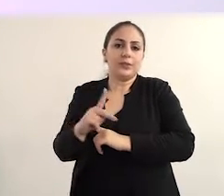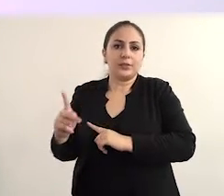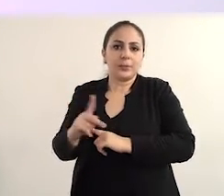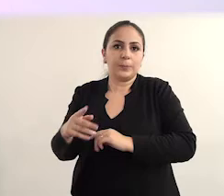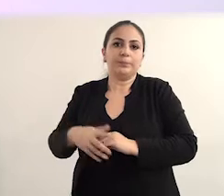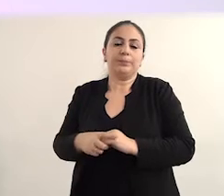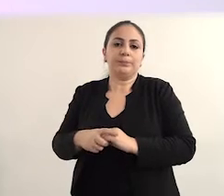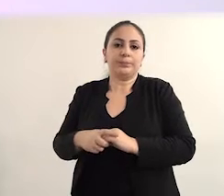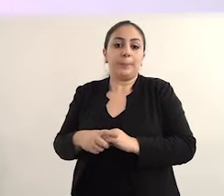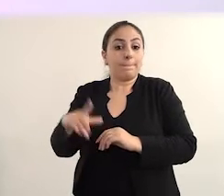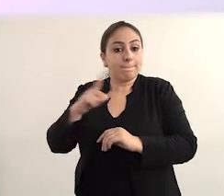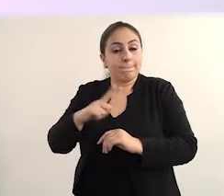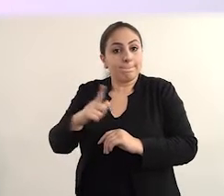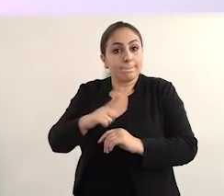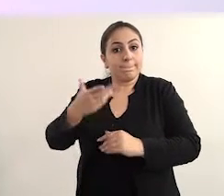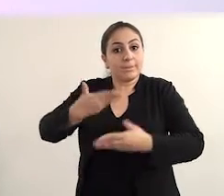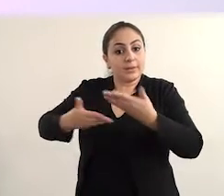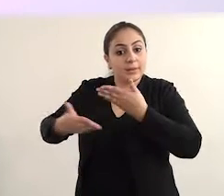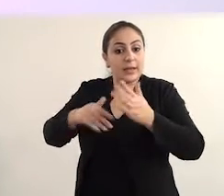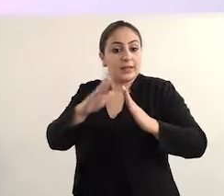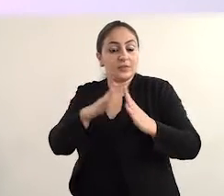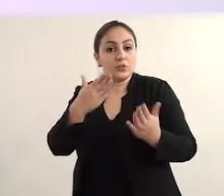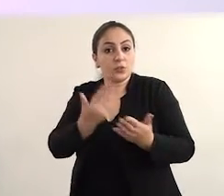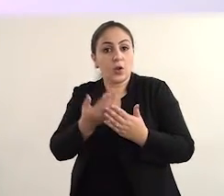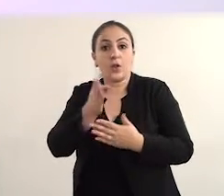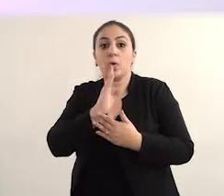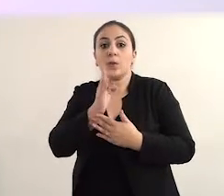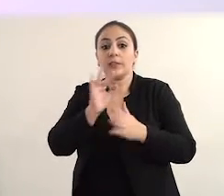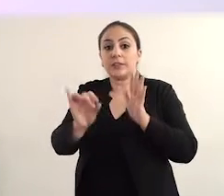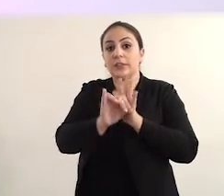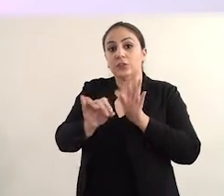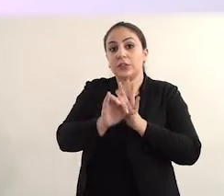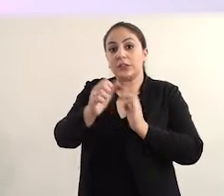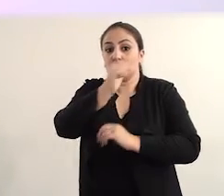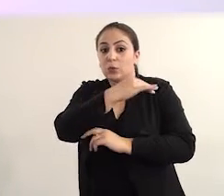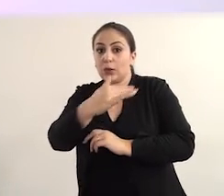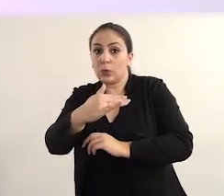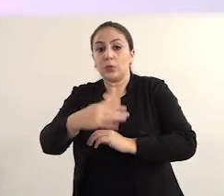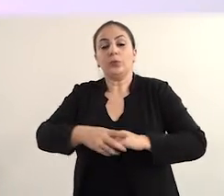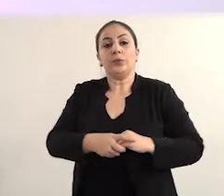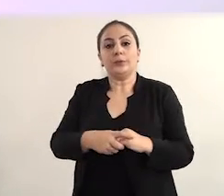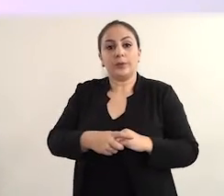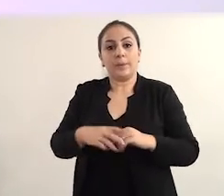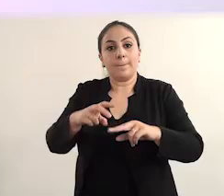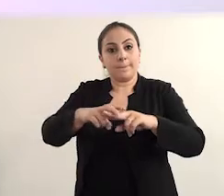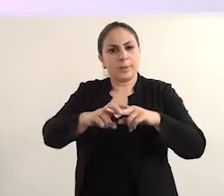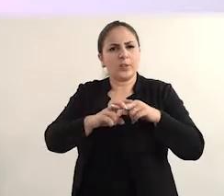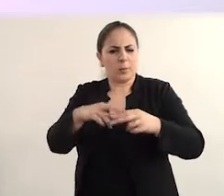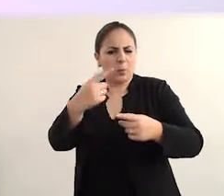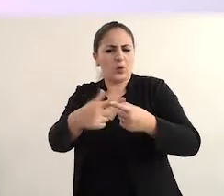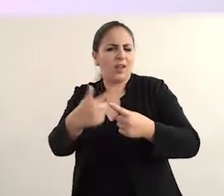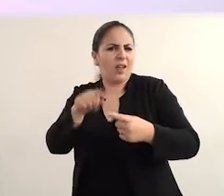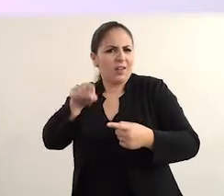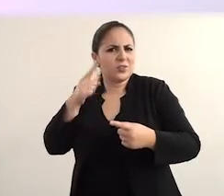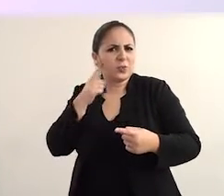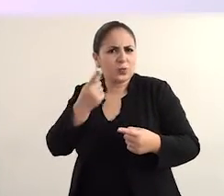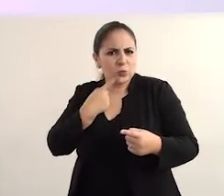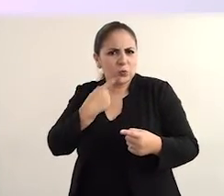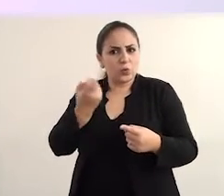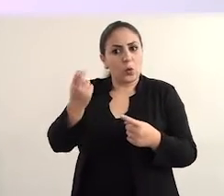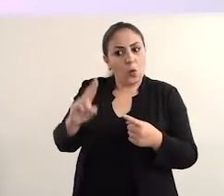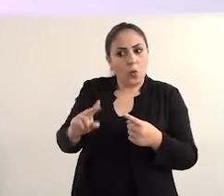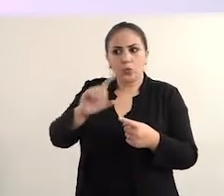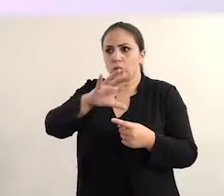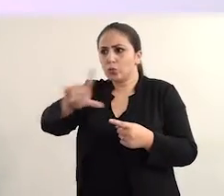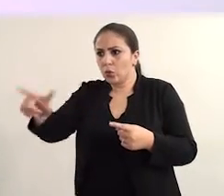professor, né? Vai envolver que a escola conheça a identidade desse aluno, né? Então, não é porque ele é surdo ou porque eles